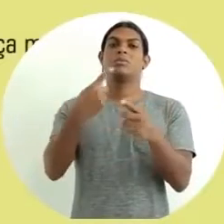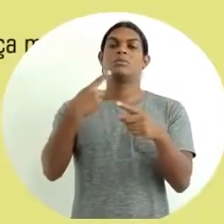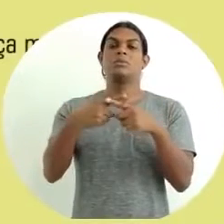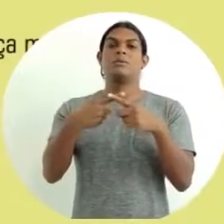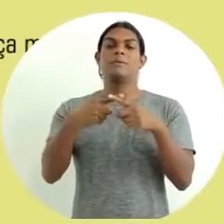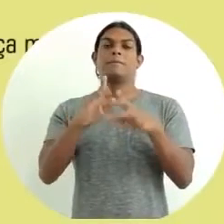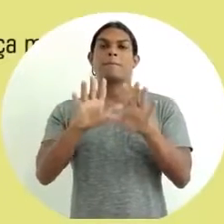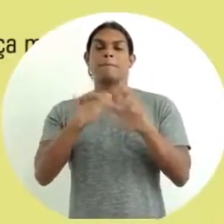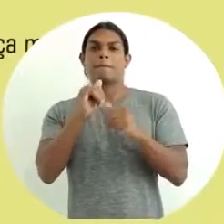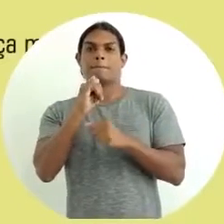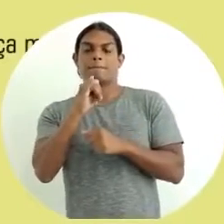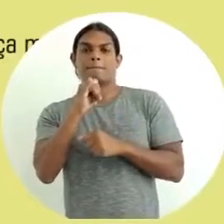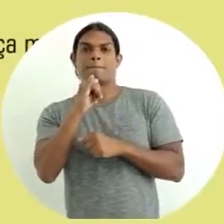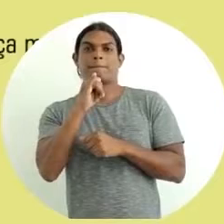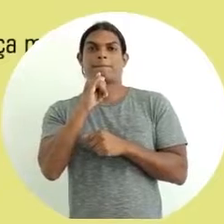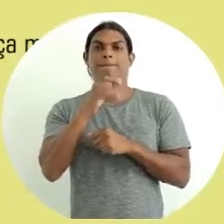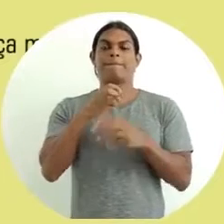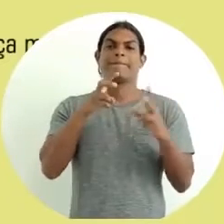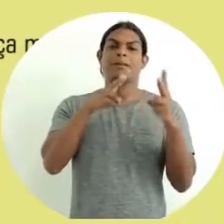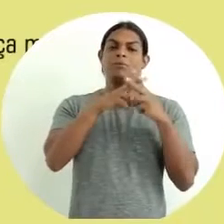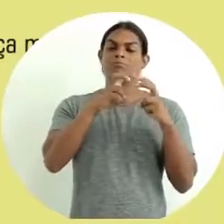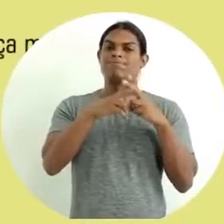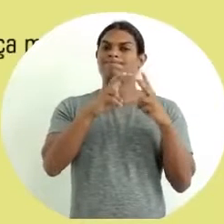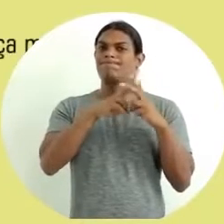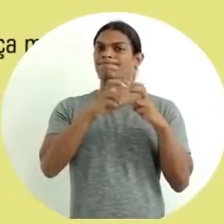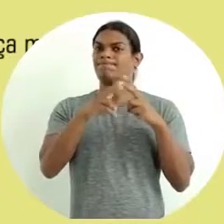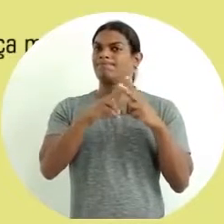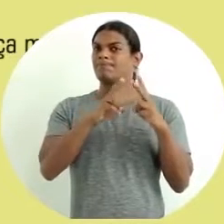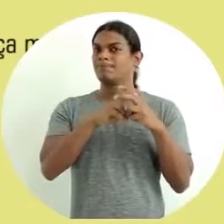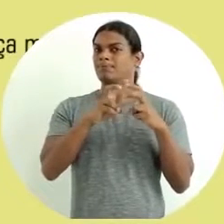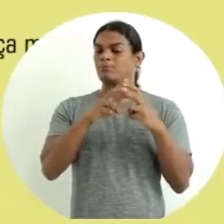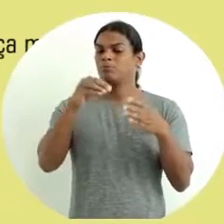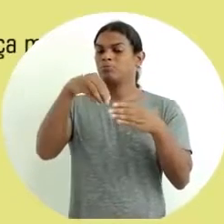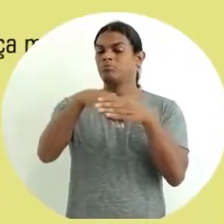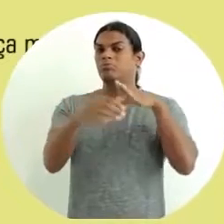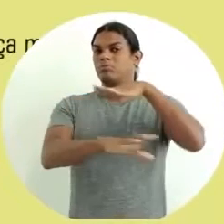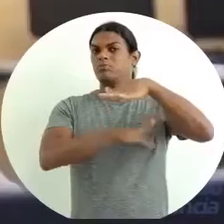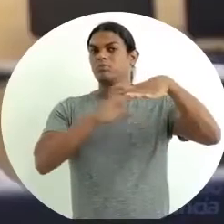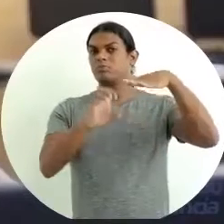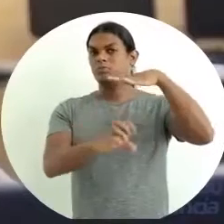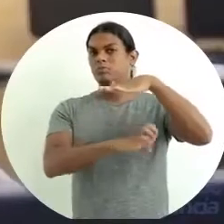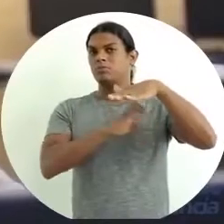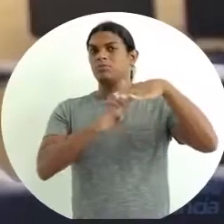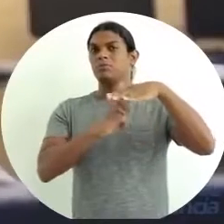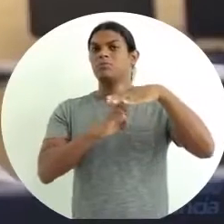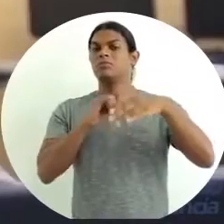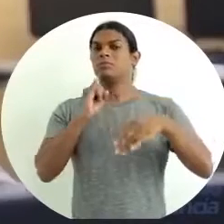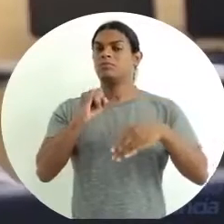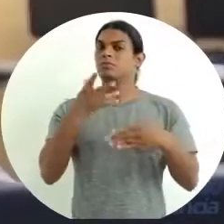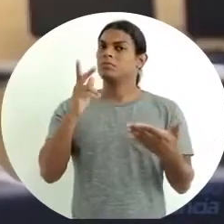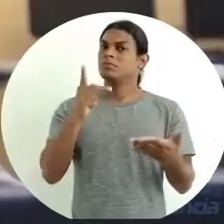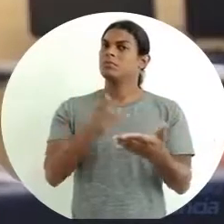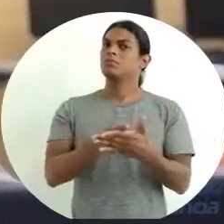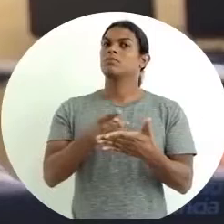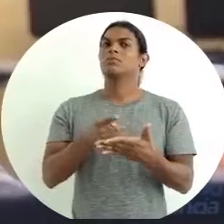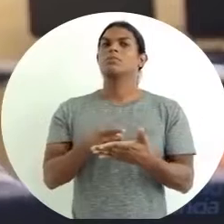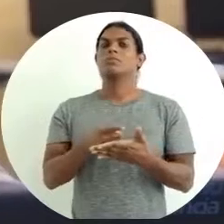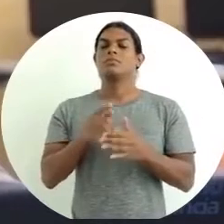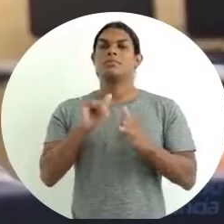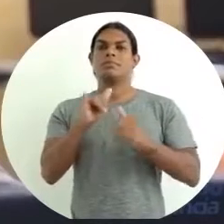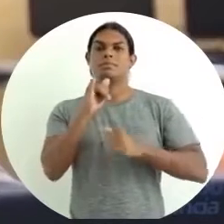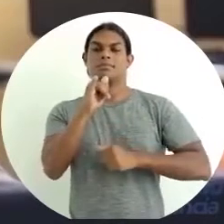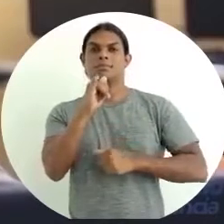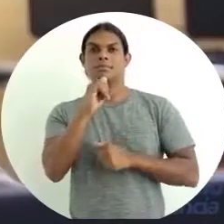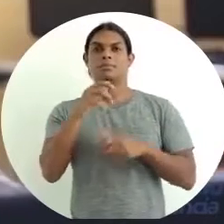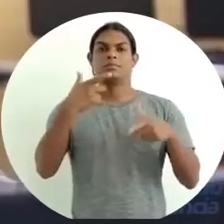agressão, a sabotagem, o terrorismo. Se houver acontecer, por exemplo, um trabalhador que trabalha num shopping